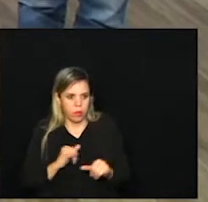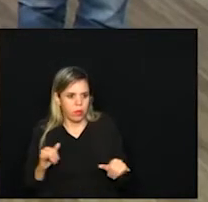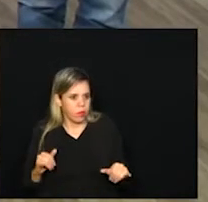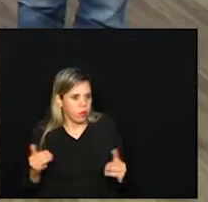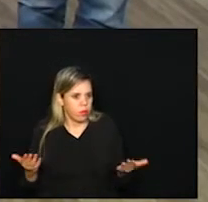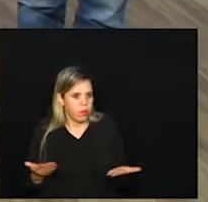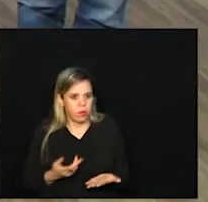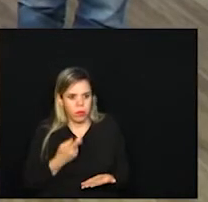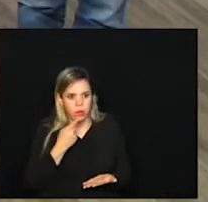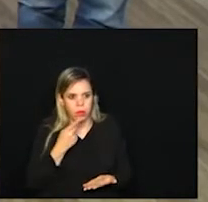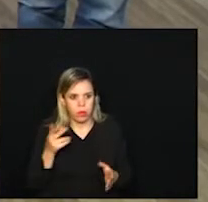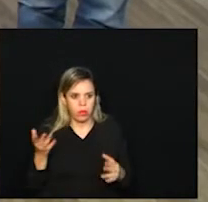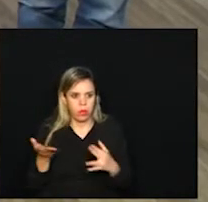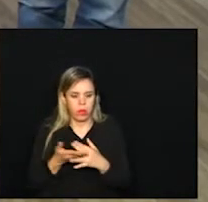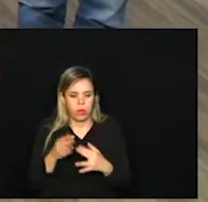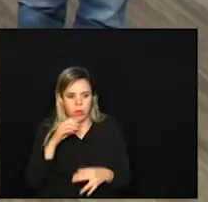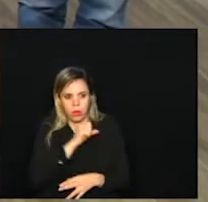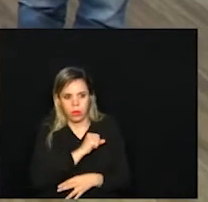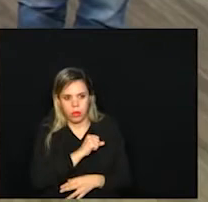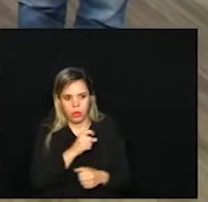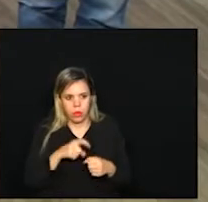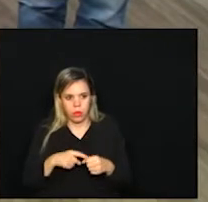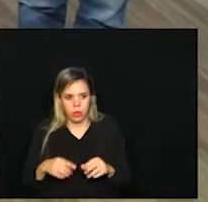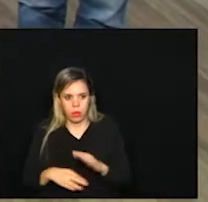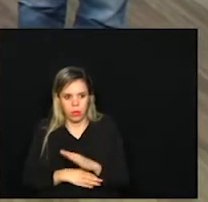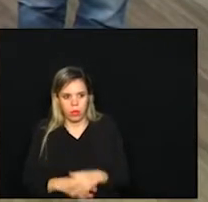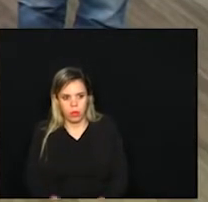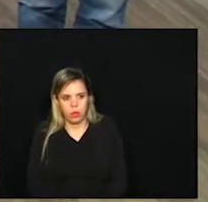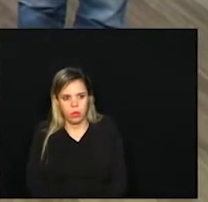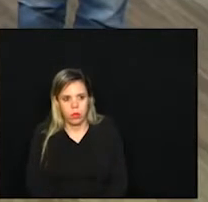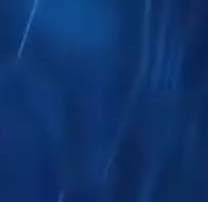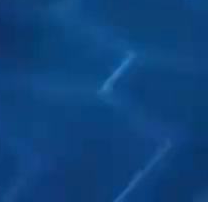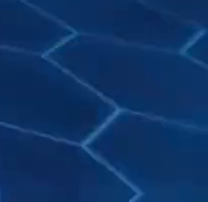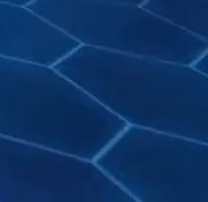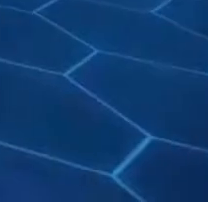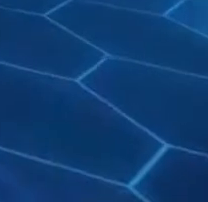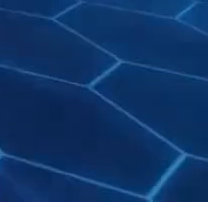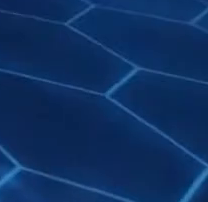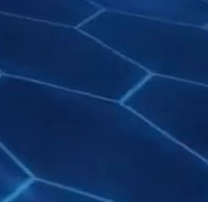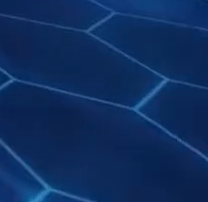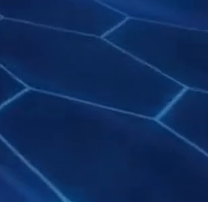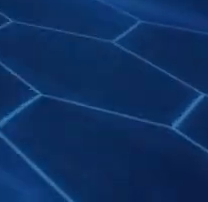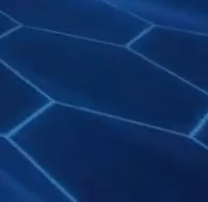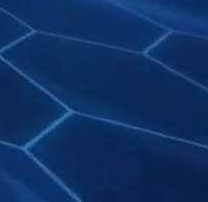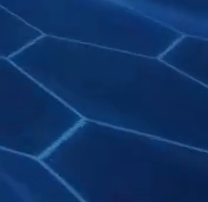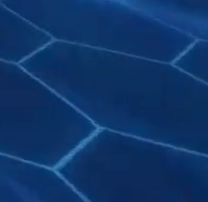agora nós vamos a um breve intervalo e o câmera Total volta já é